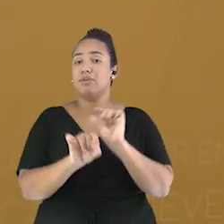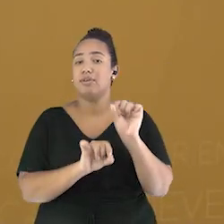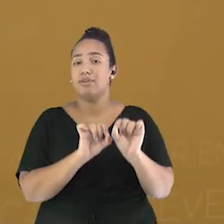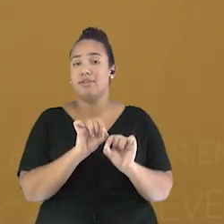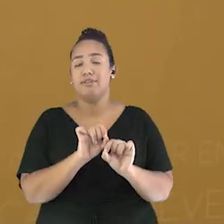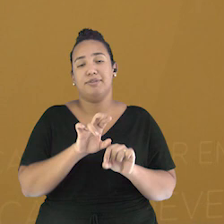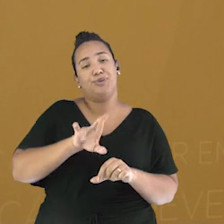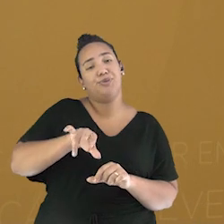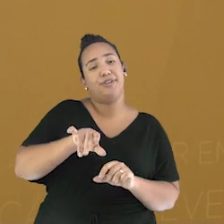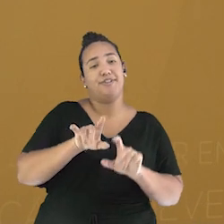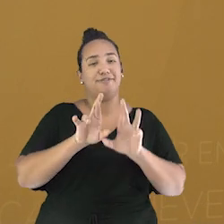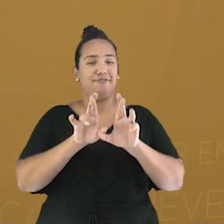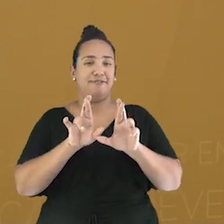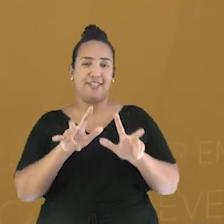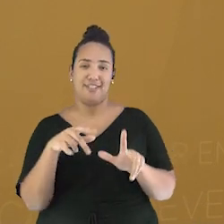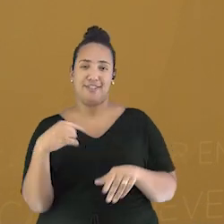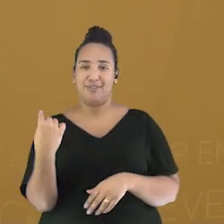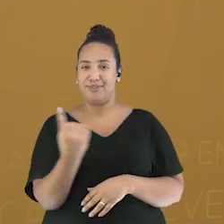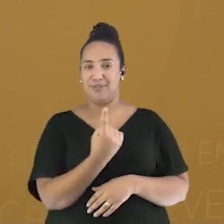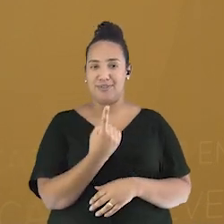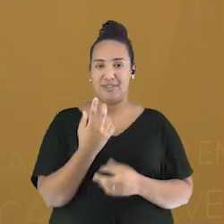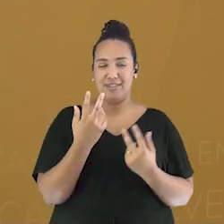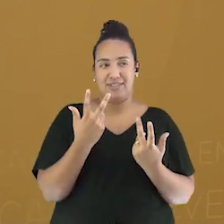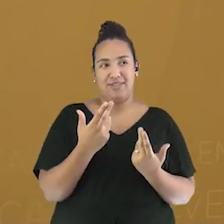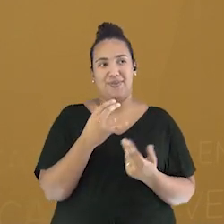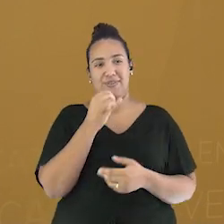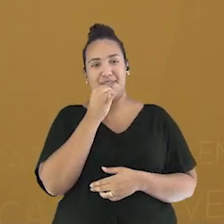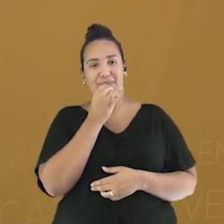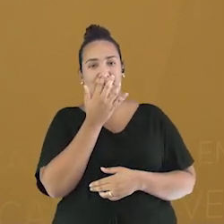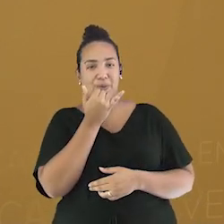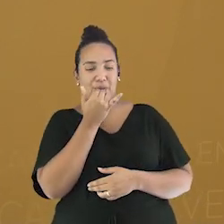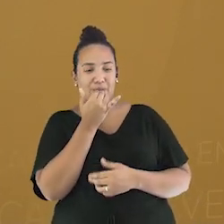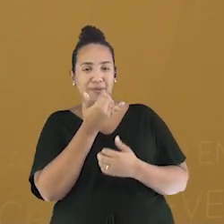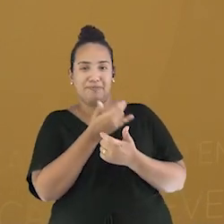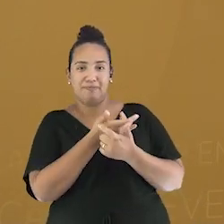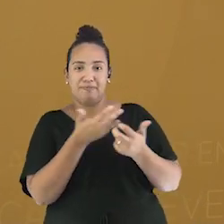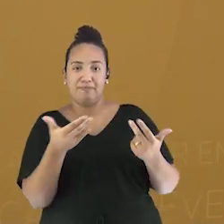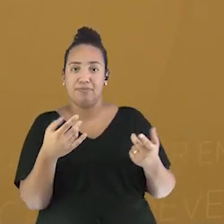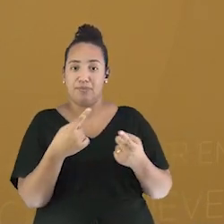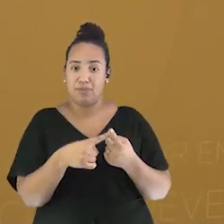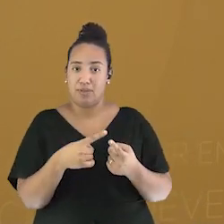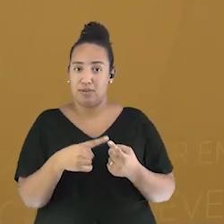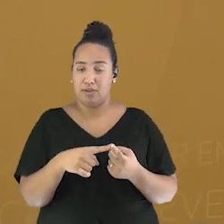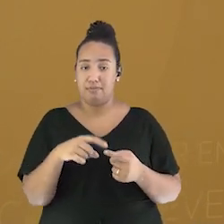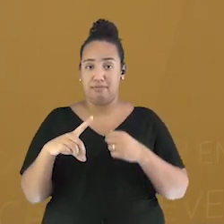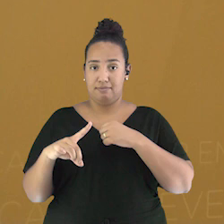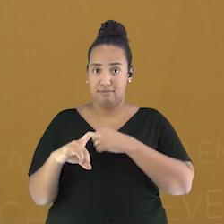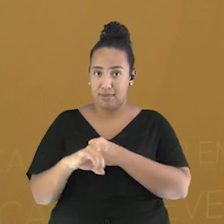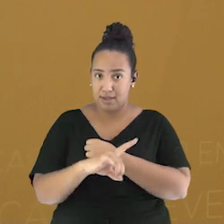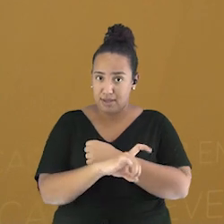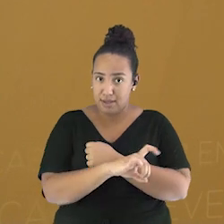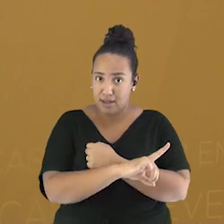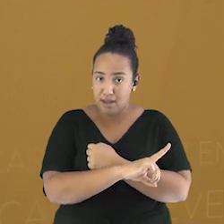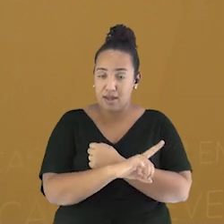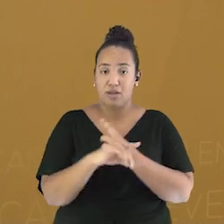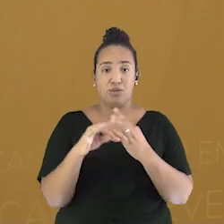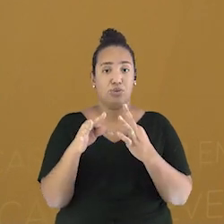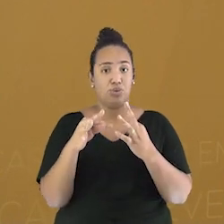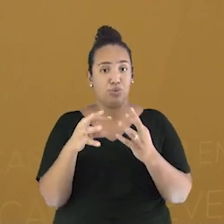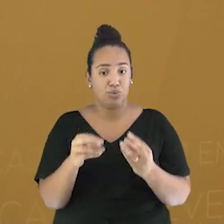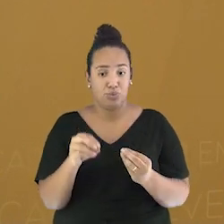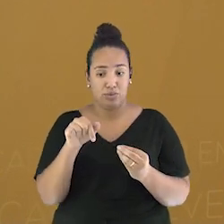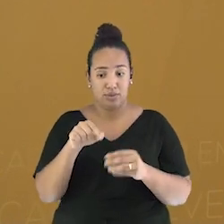do que nós fazemos quando comemos alguma coisa, porque é essa ação dos fungos e bactérias